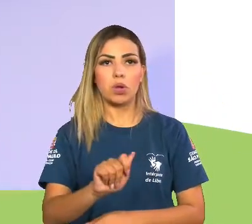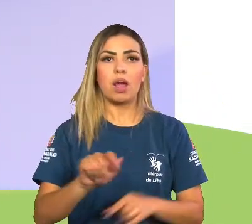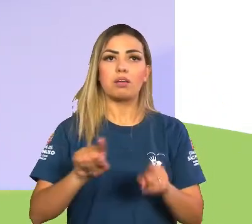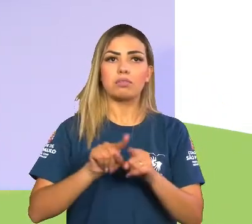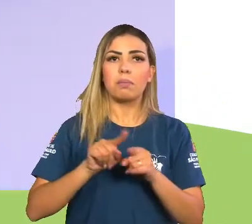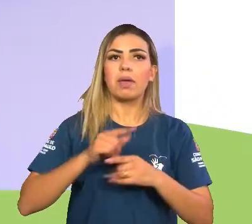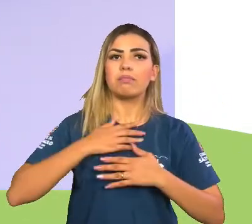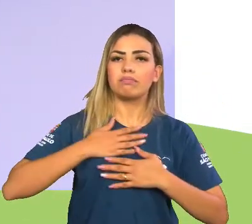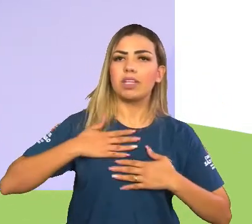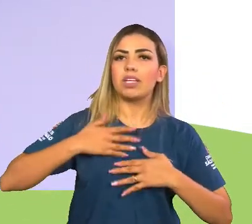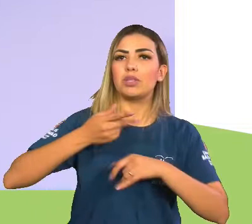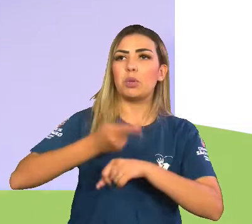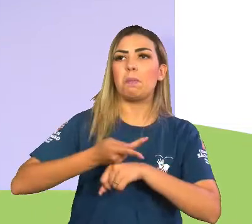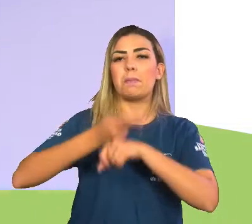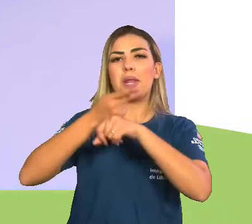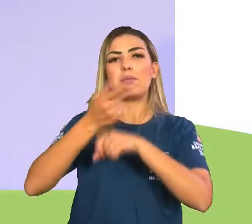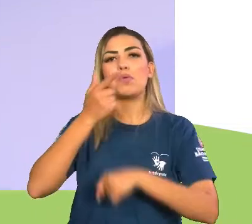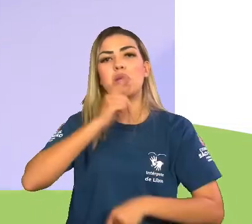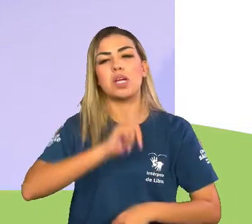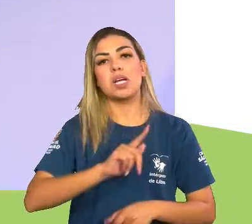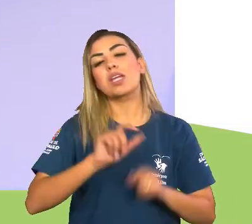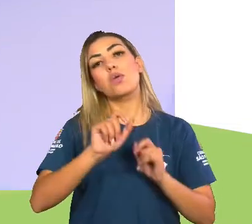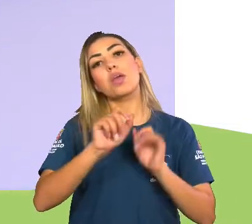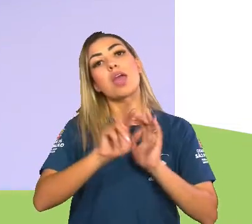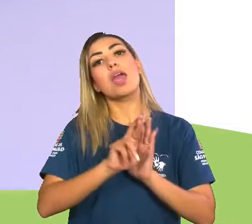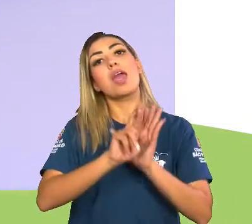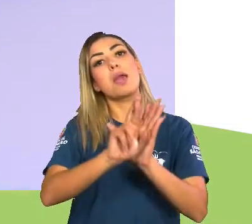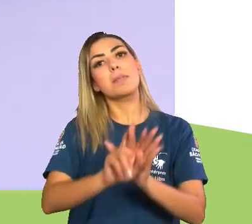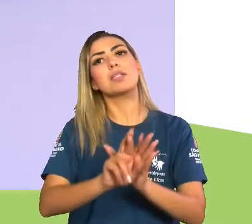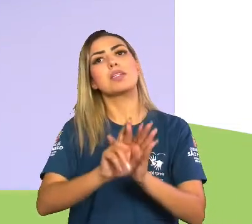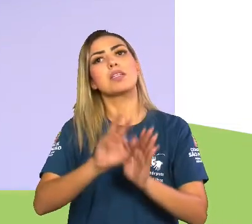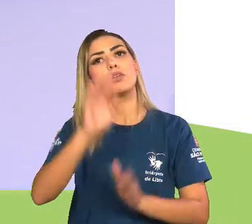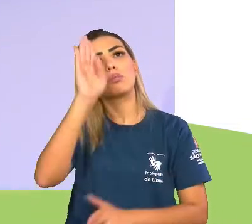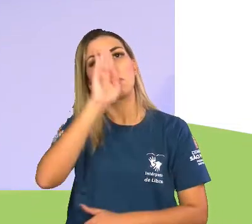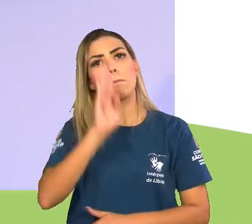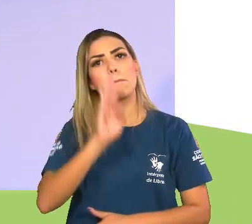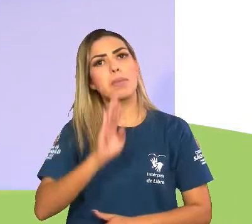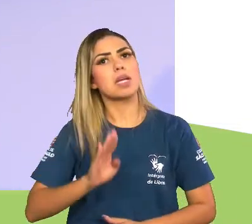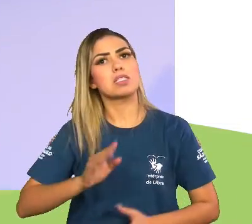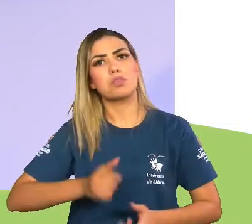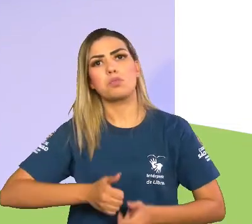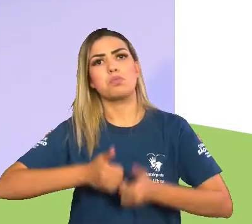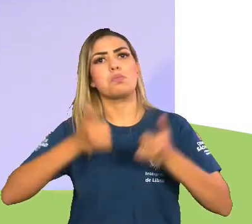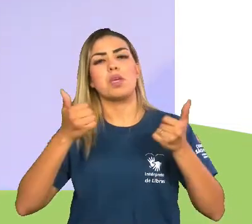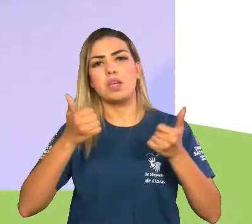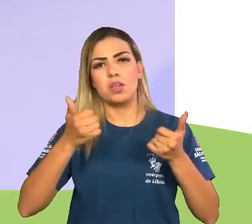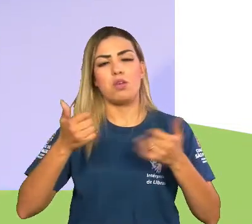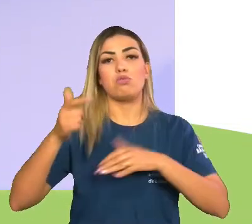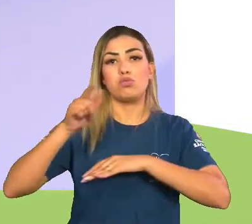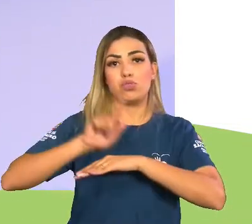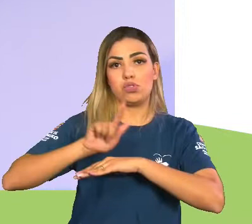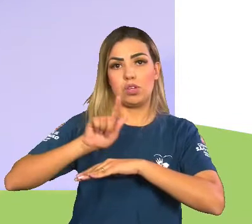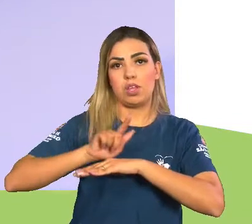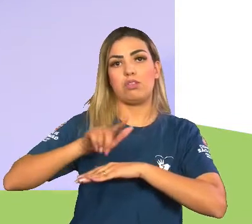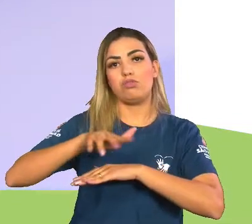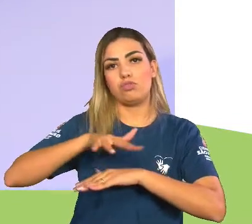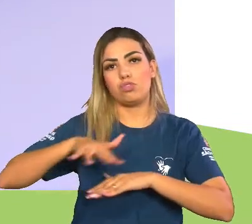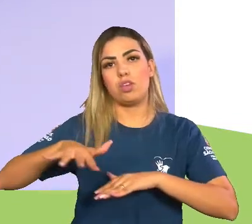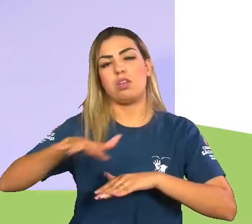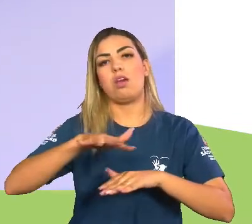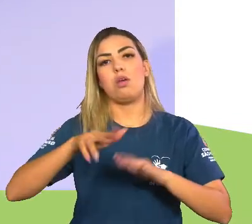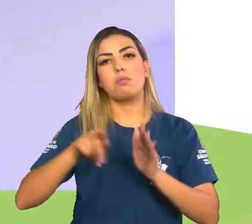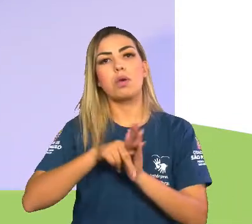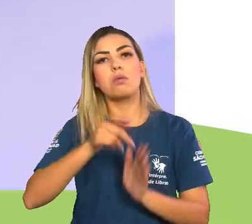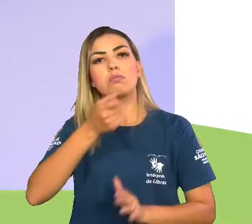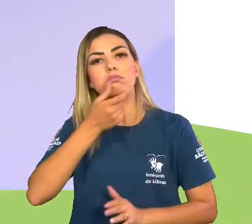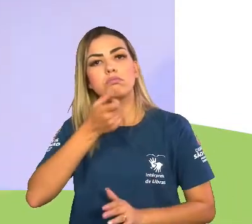queridos premiados aqui, representando o melhor do Brasil, o gerente-geral da área de medicamento e